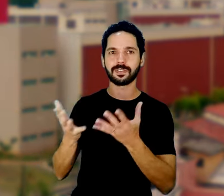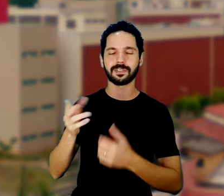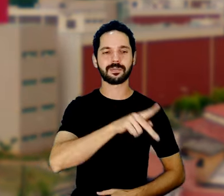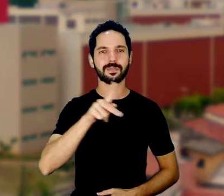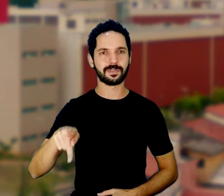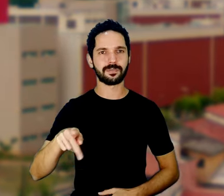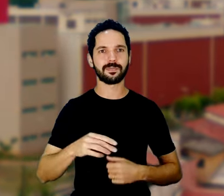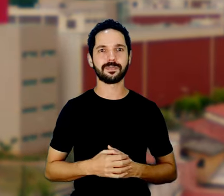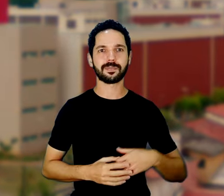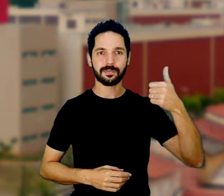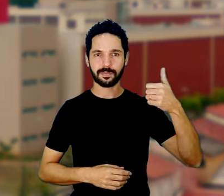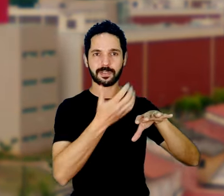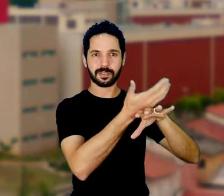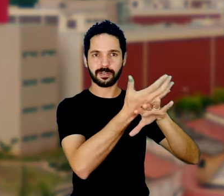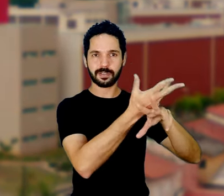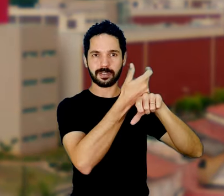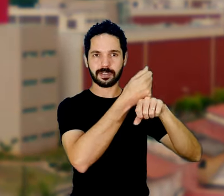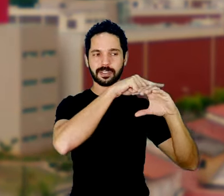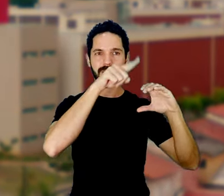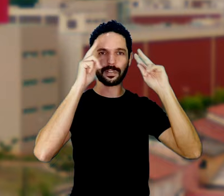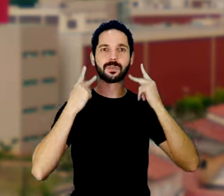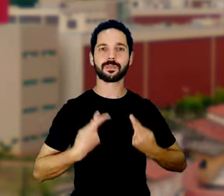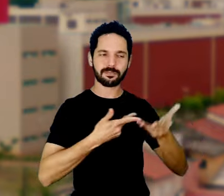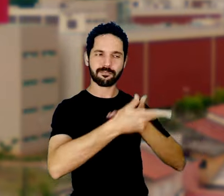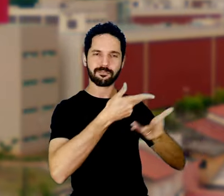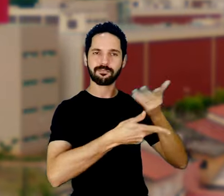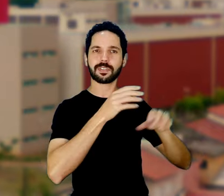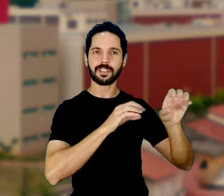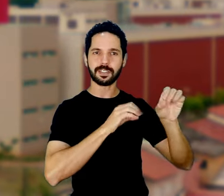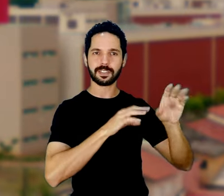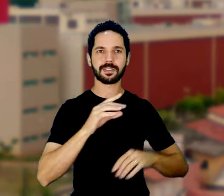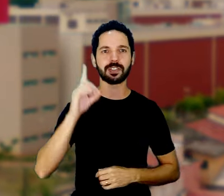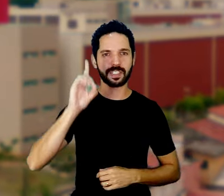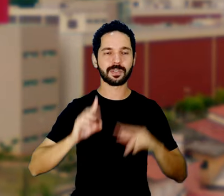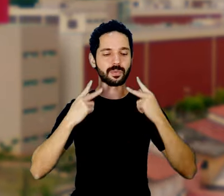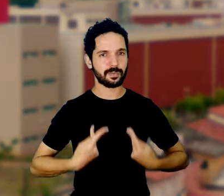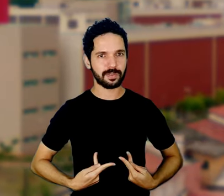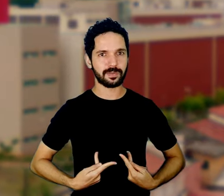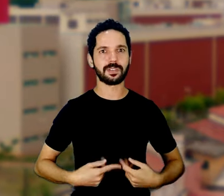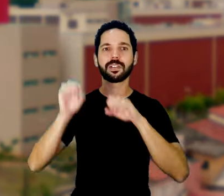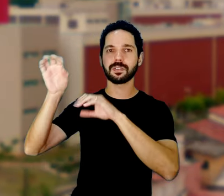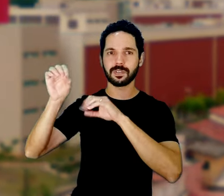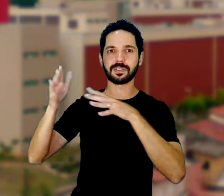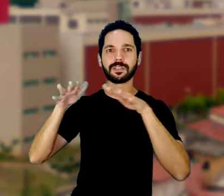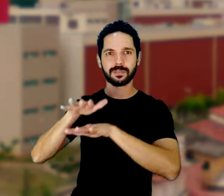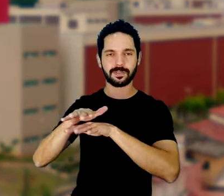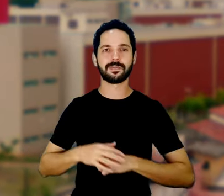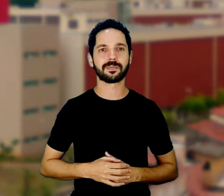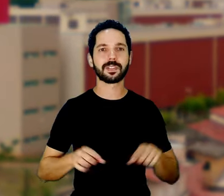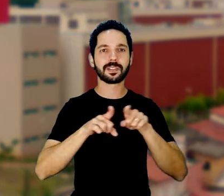professores. A interdisciplinaridade entre as ciências humanas e a educação em direitos humanos, a educação